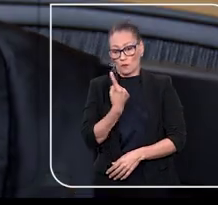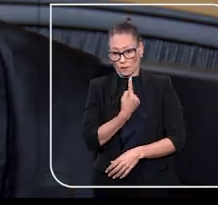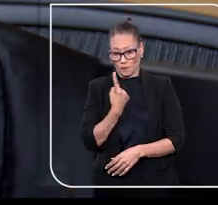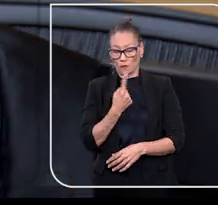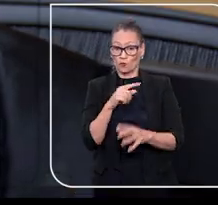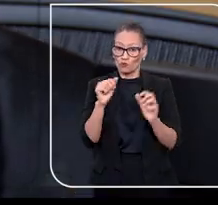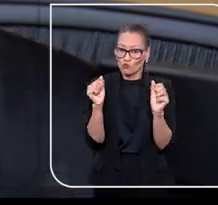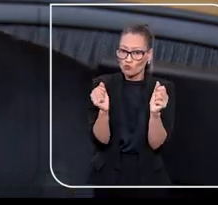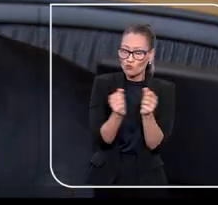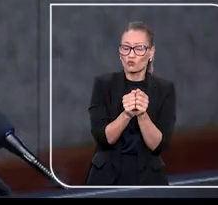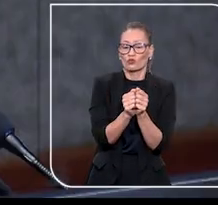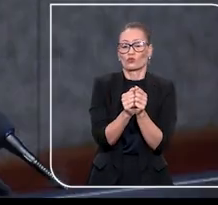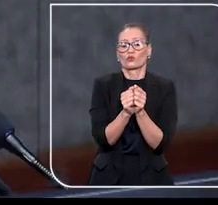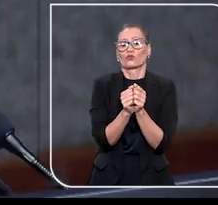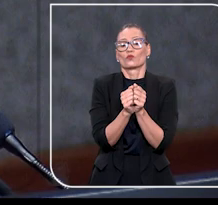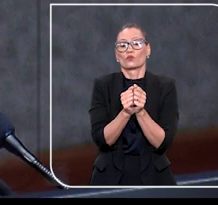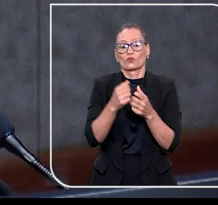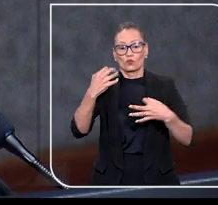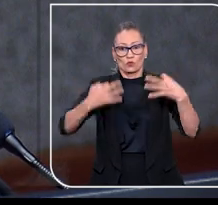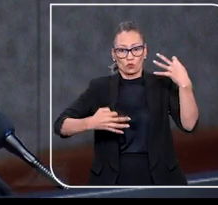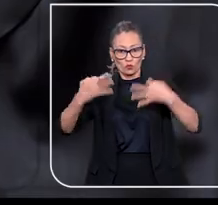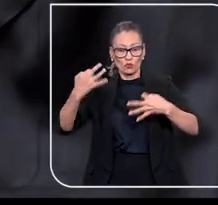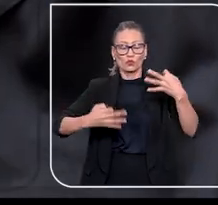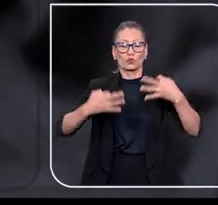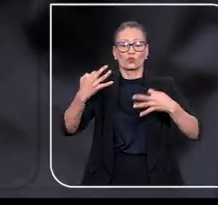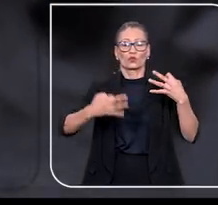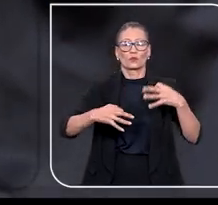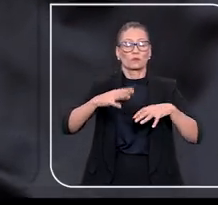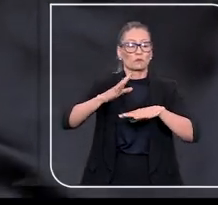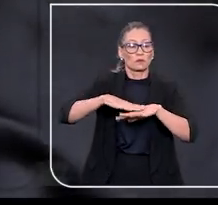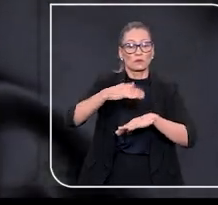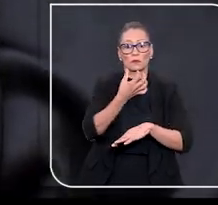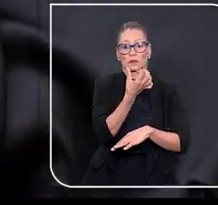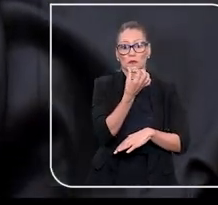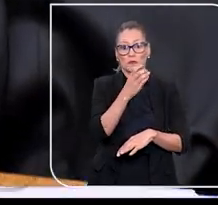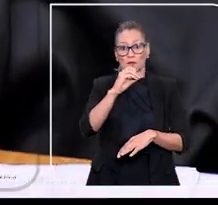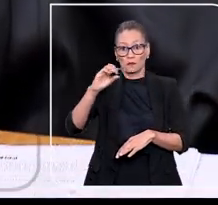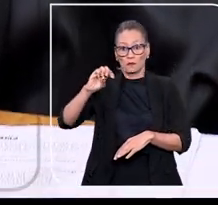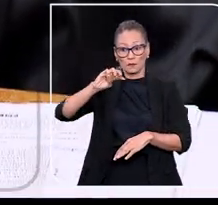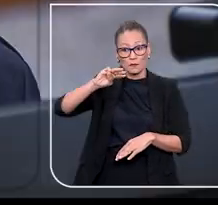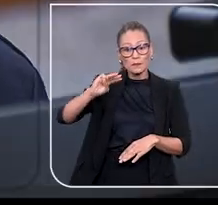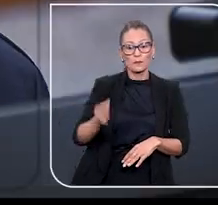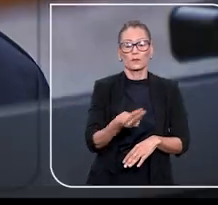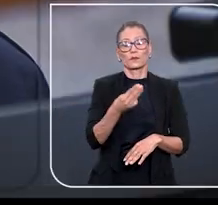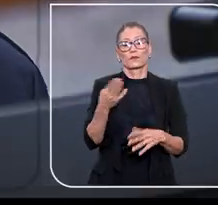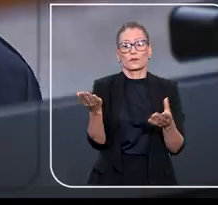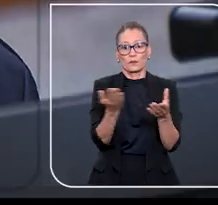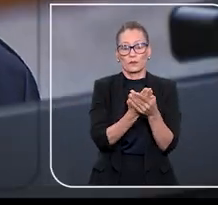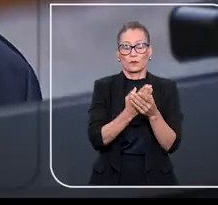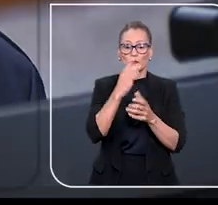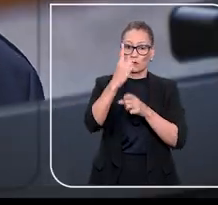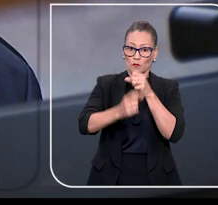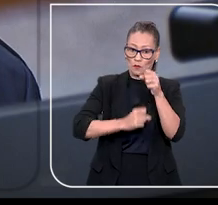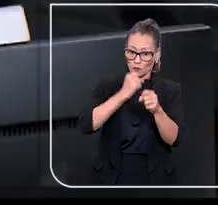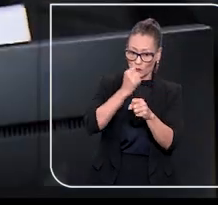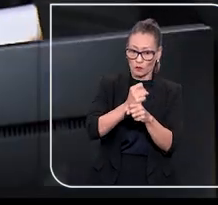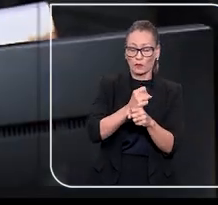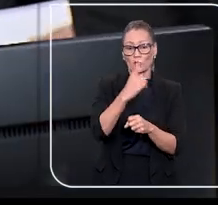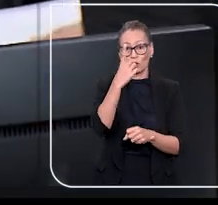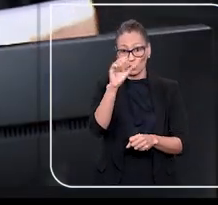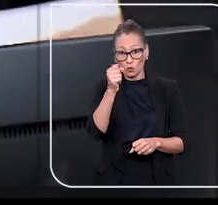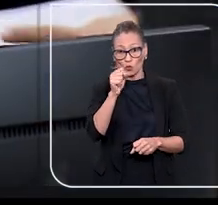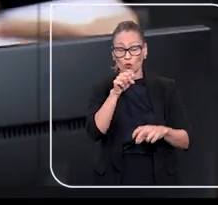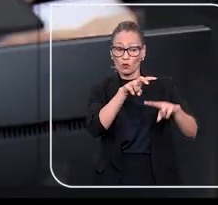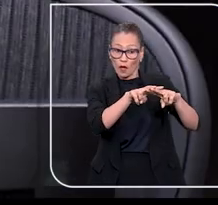Juntos, nossos magistrados julgam quase 600 mil processos por ano. São mais de 18 mil casos para